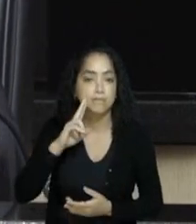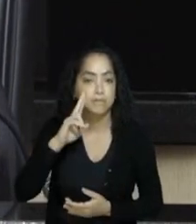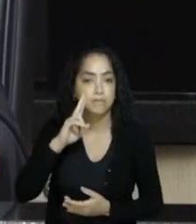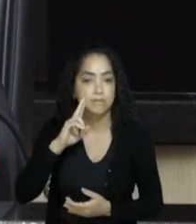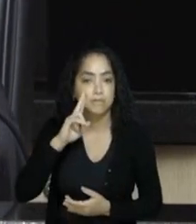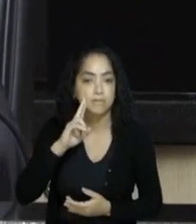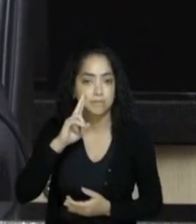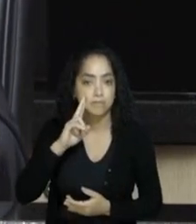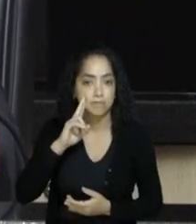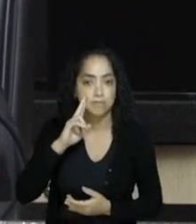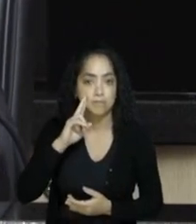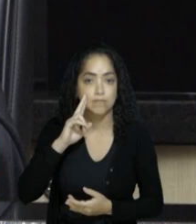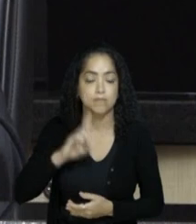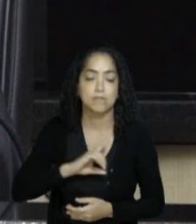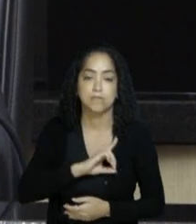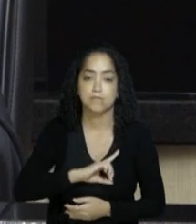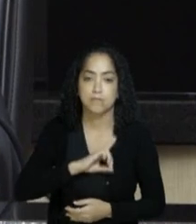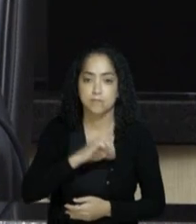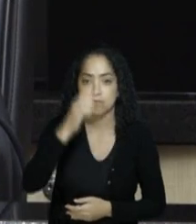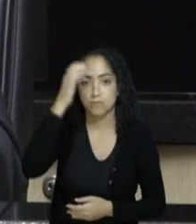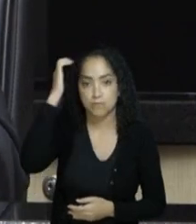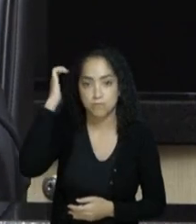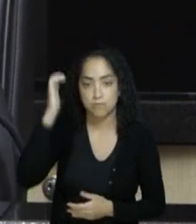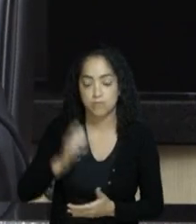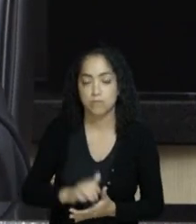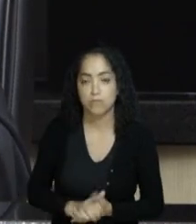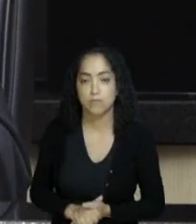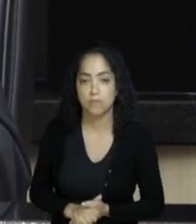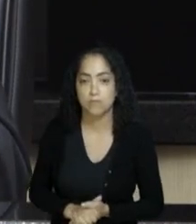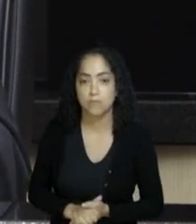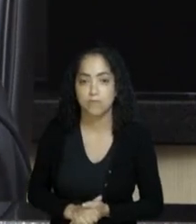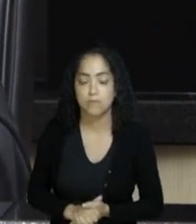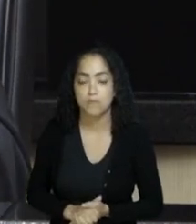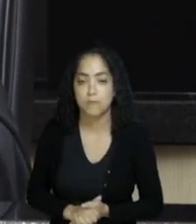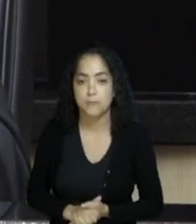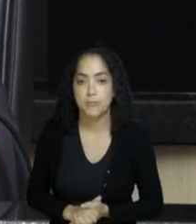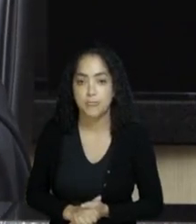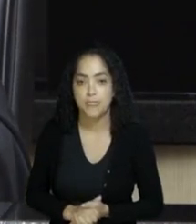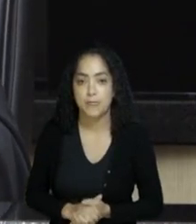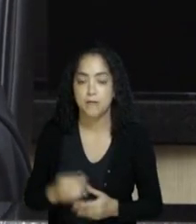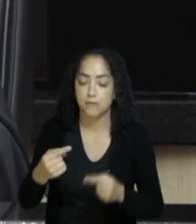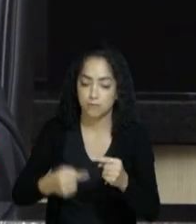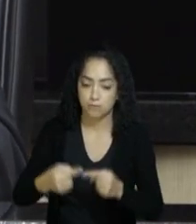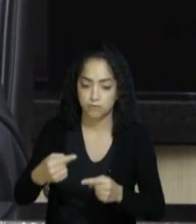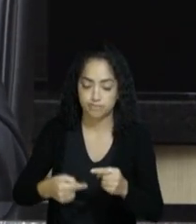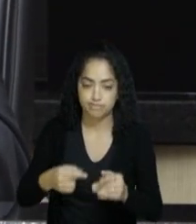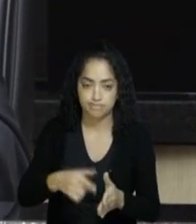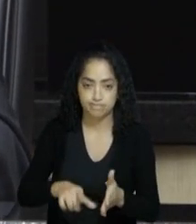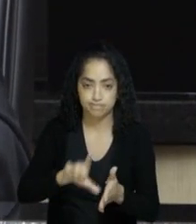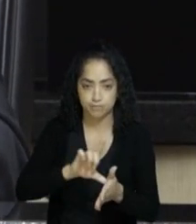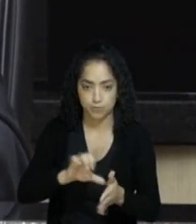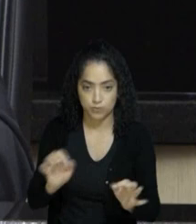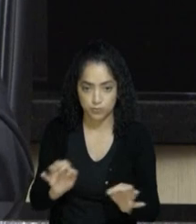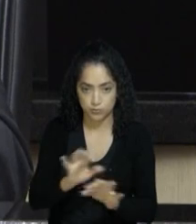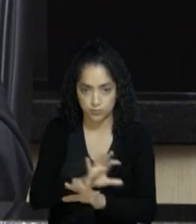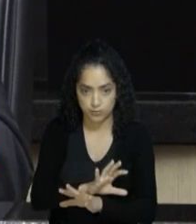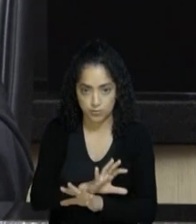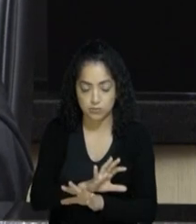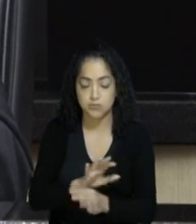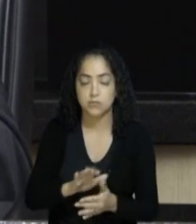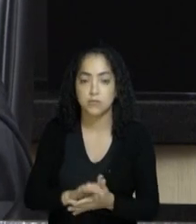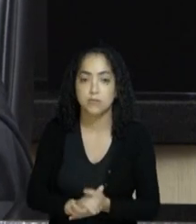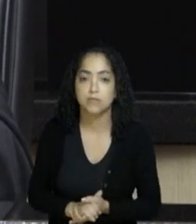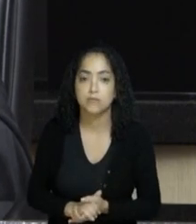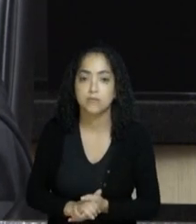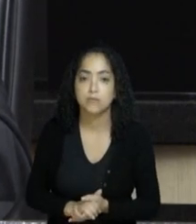e delegado Egídio. Nada mais havendo a tratar e, antes de encerrar a sessão, o senhor